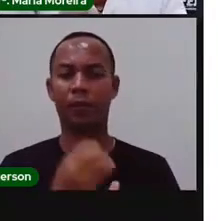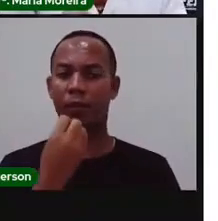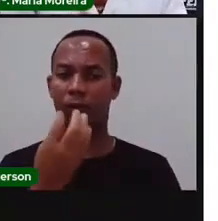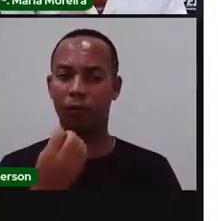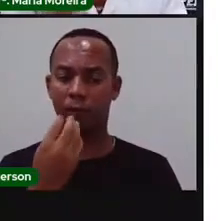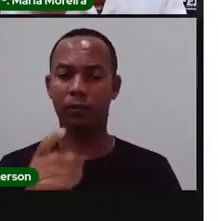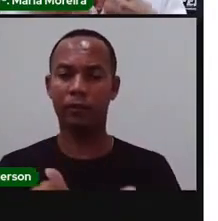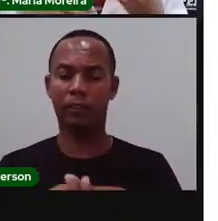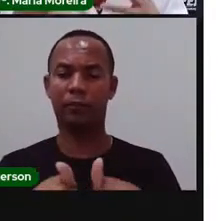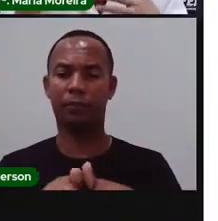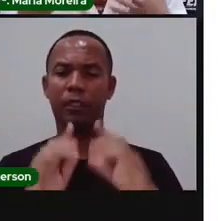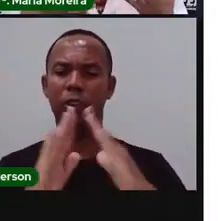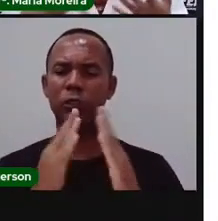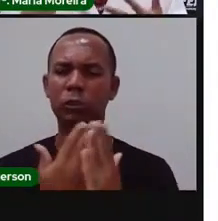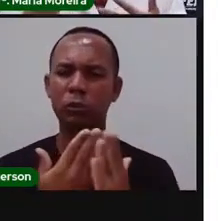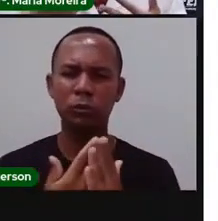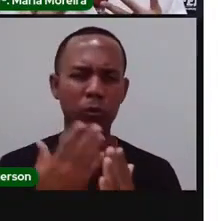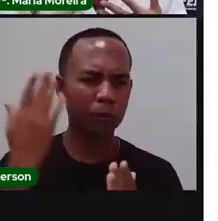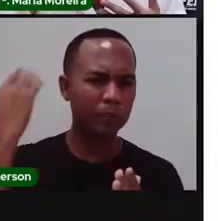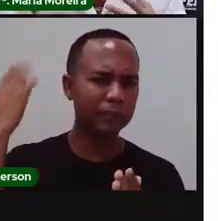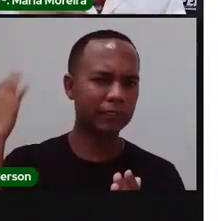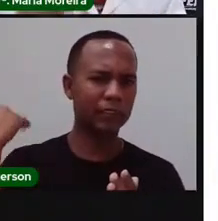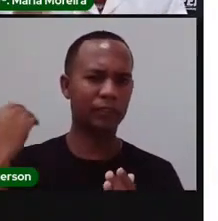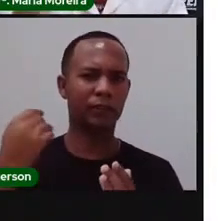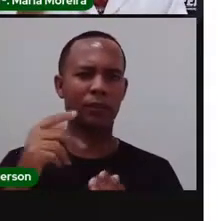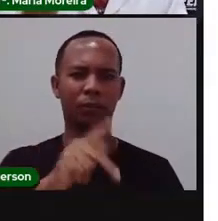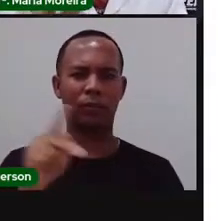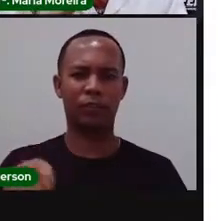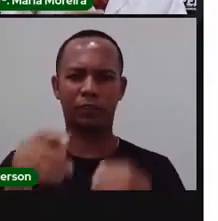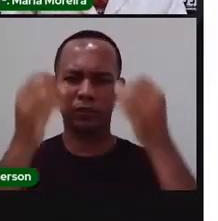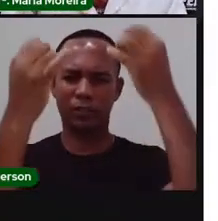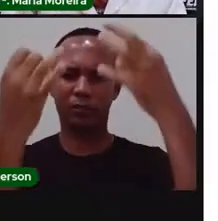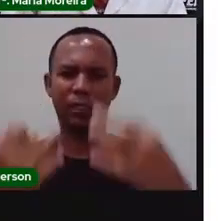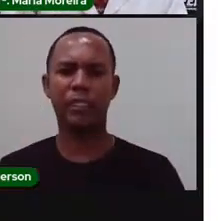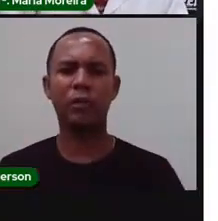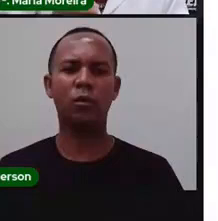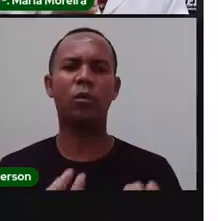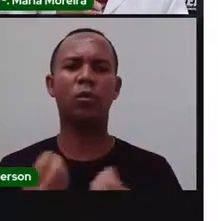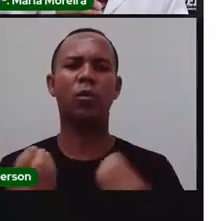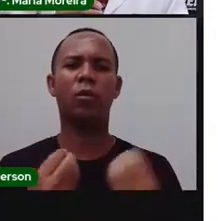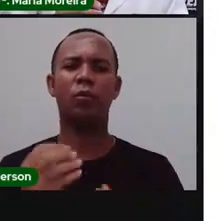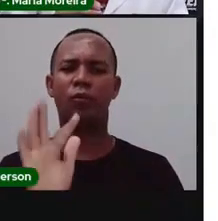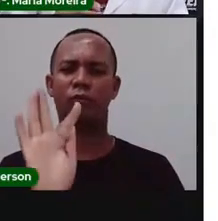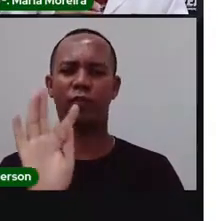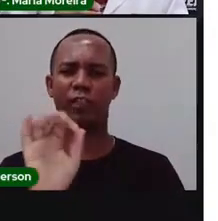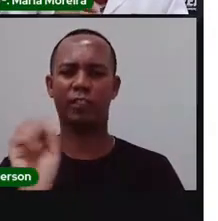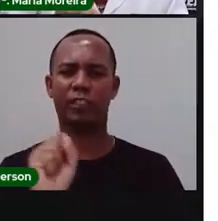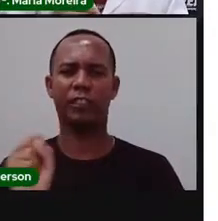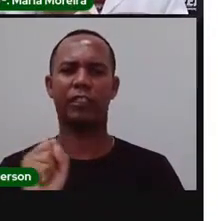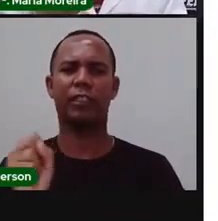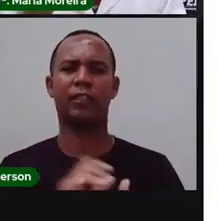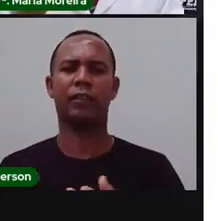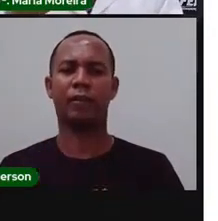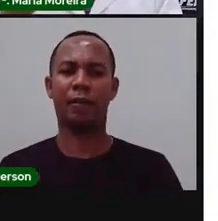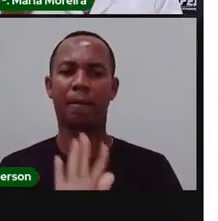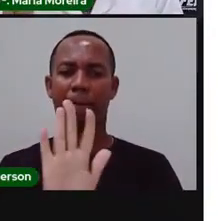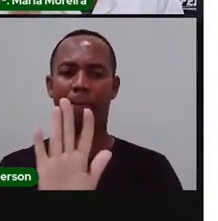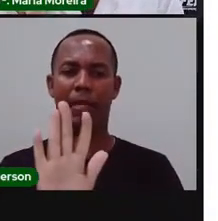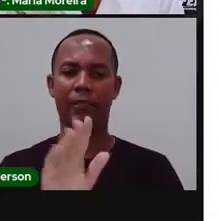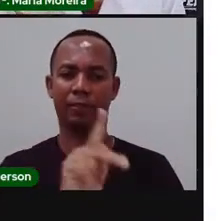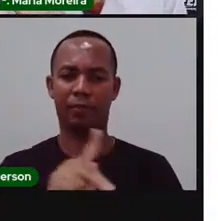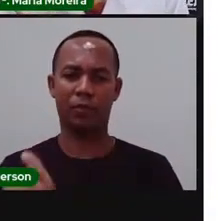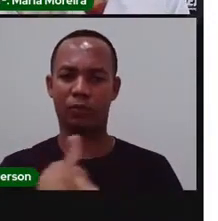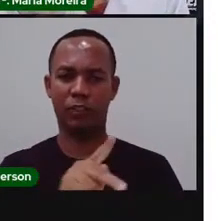aula passada, para falar algumas coisas, né, sobre Feira de Santana, sobre esse surgimento. Mas a Pro não mencionou